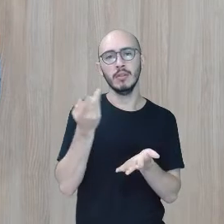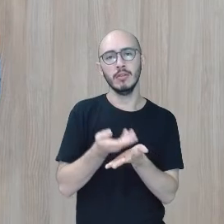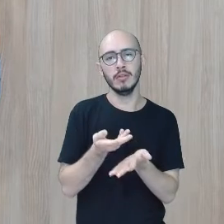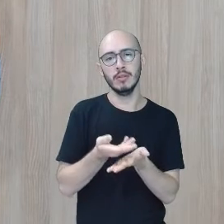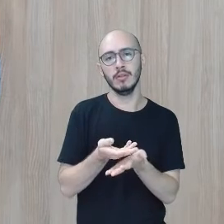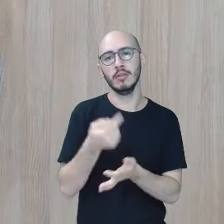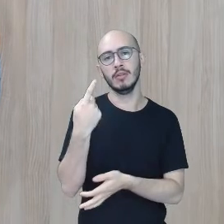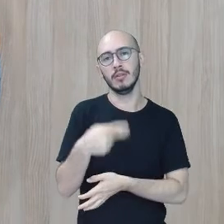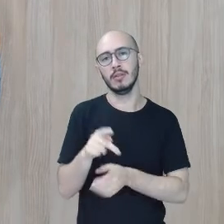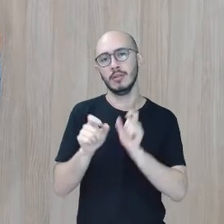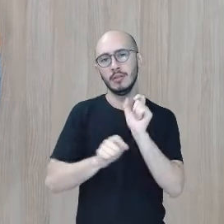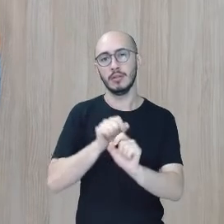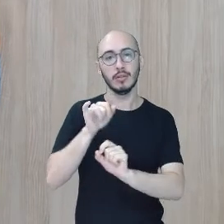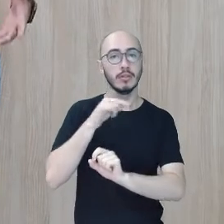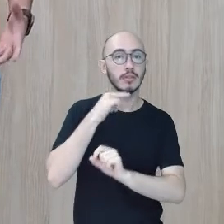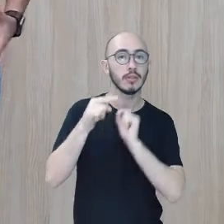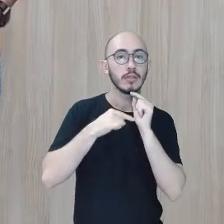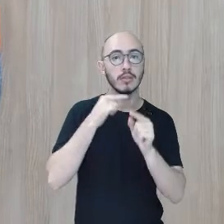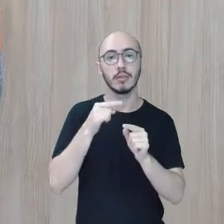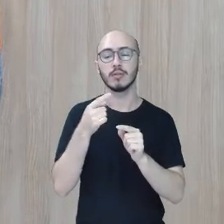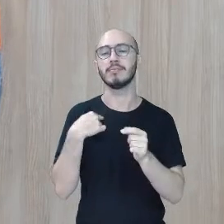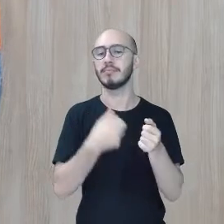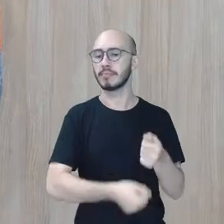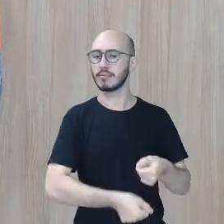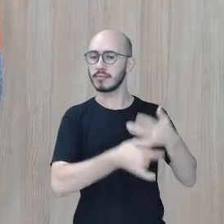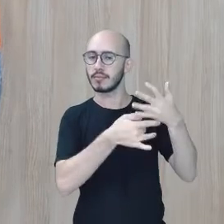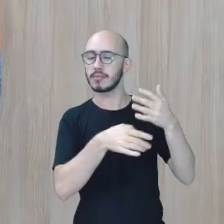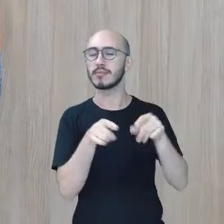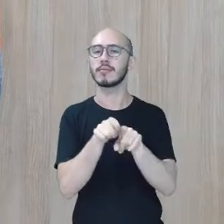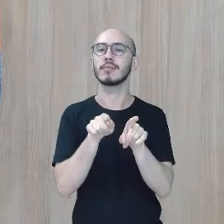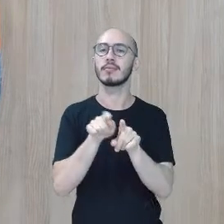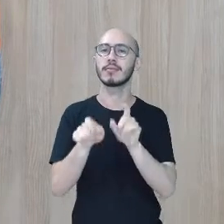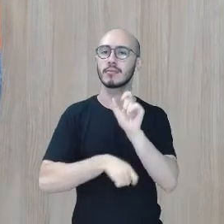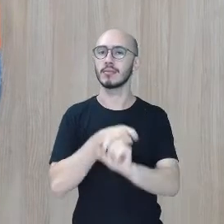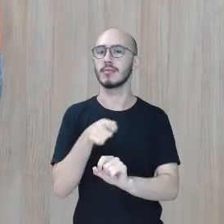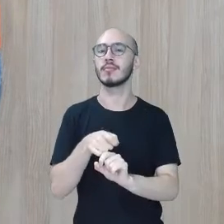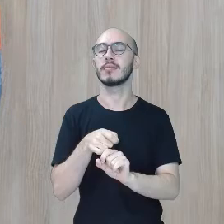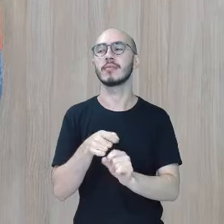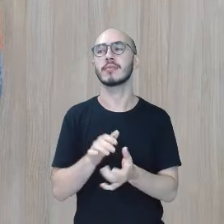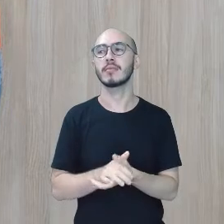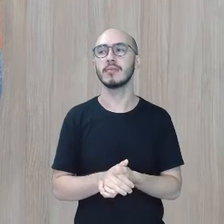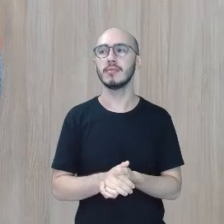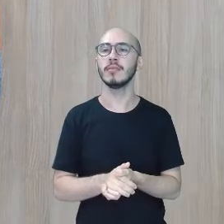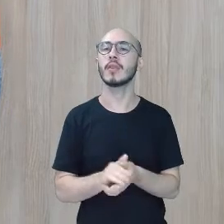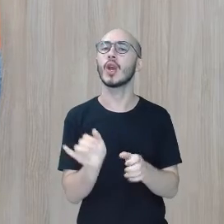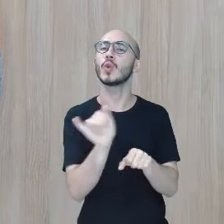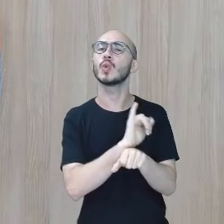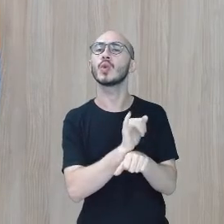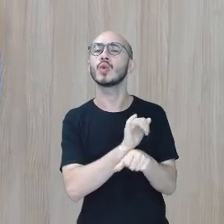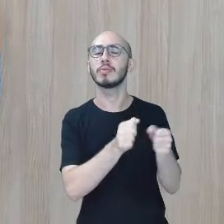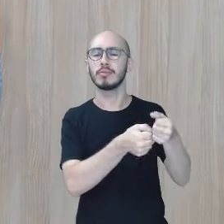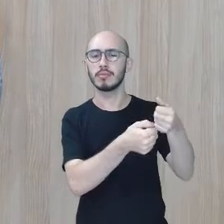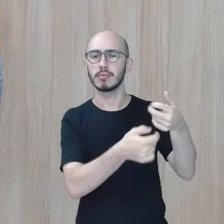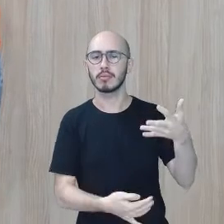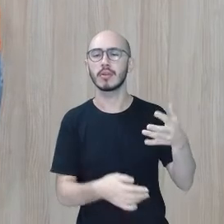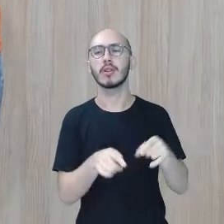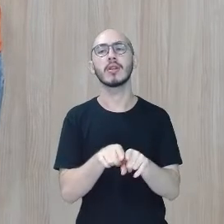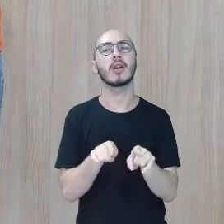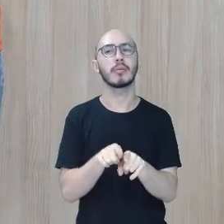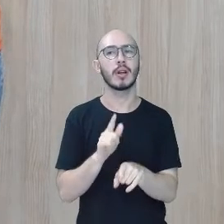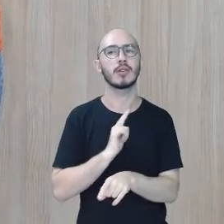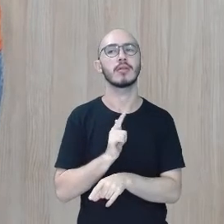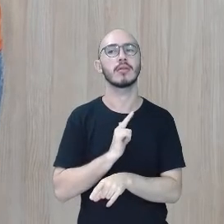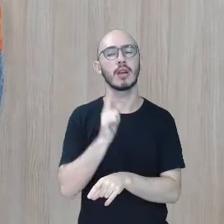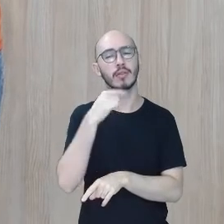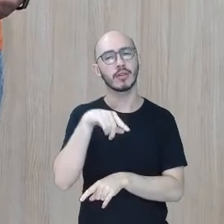aula, certo? Qualquer dúvida, fala com a gente aí no chat. Também fala com a gente através do nosso canal no YouTube, que eu vou falar já já, tá bom?